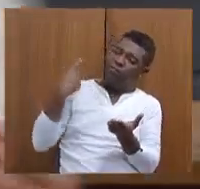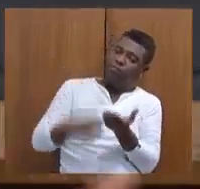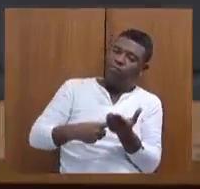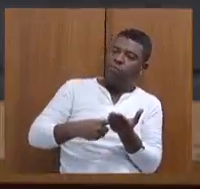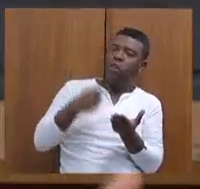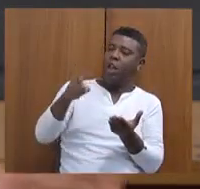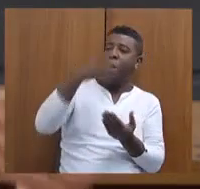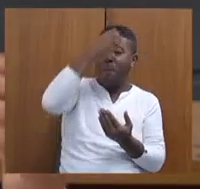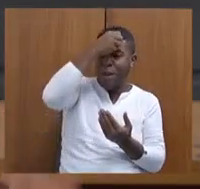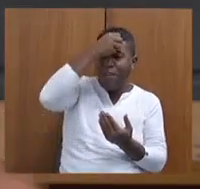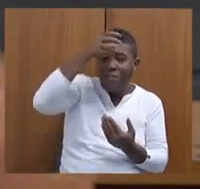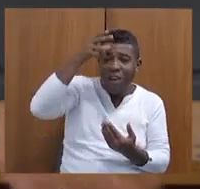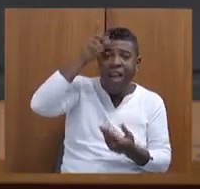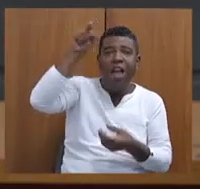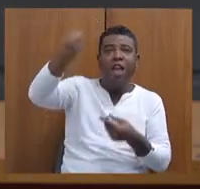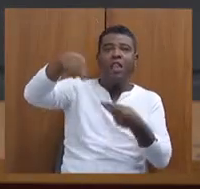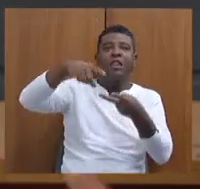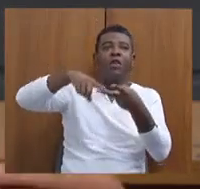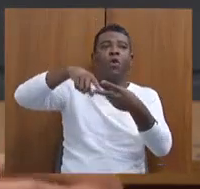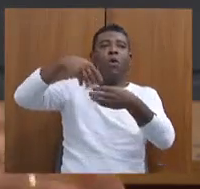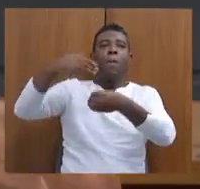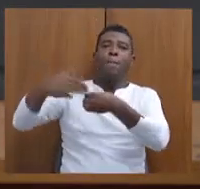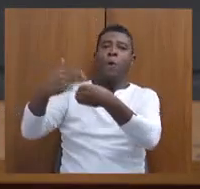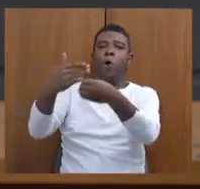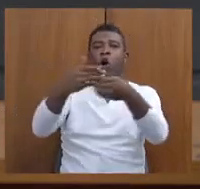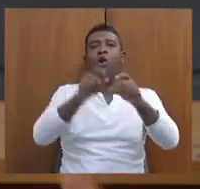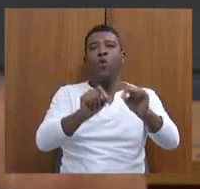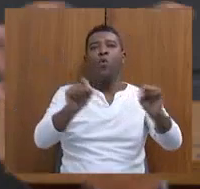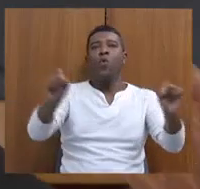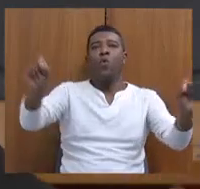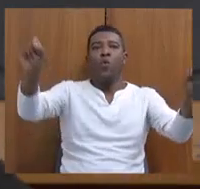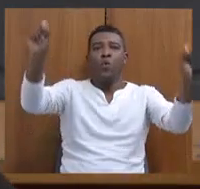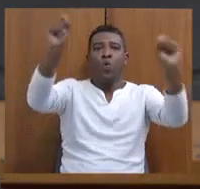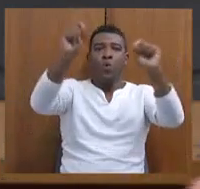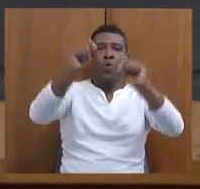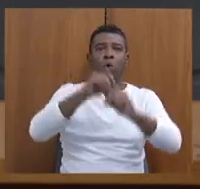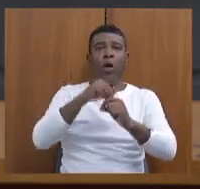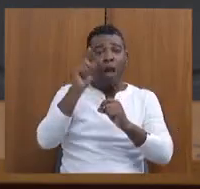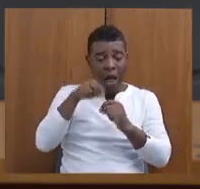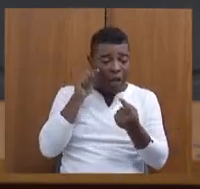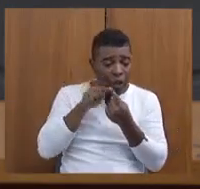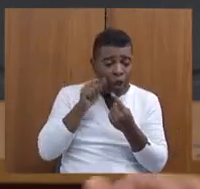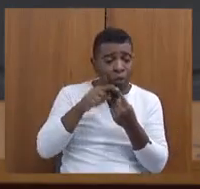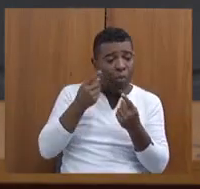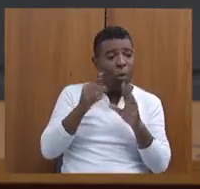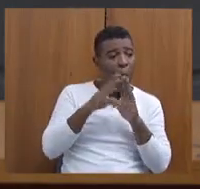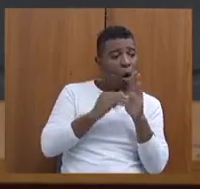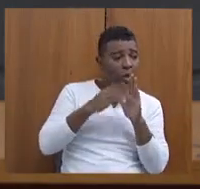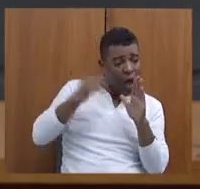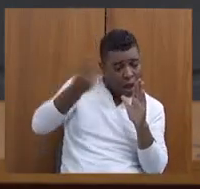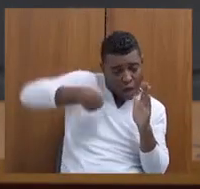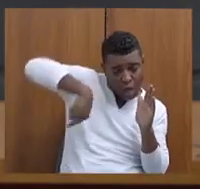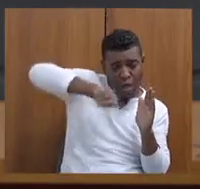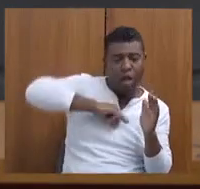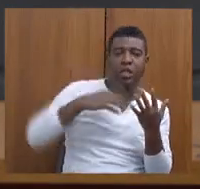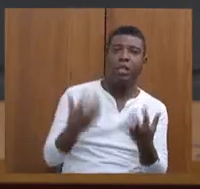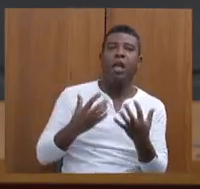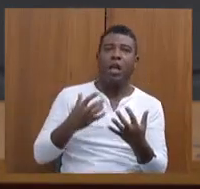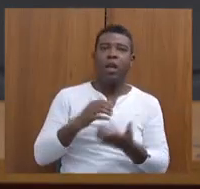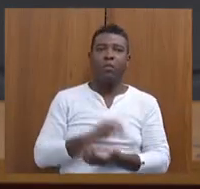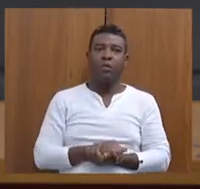sinaliza para o modelo de gestão que nós precisamos e queremos quando o secretário diz